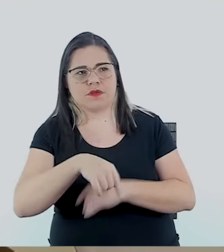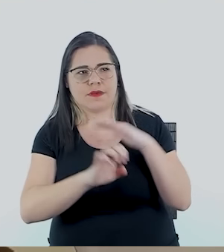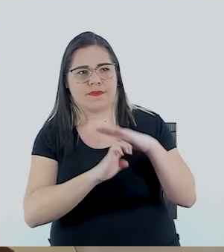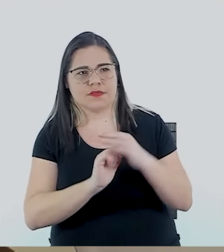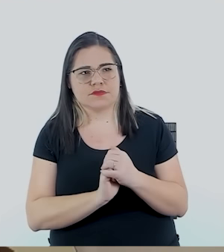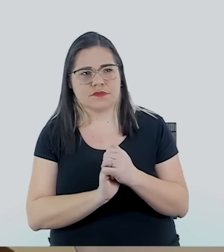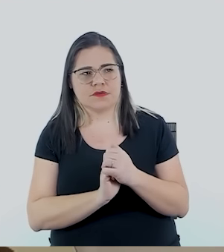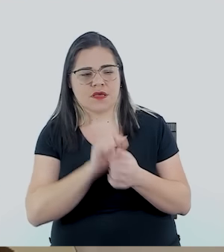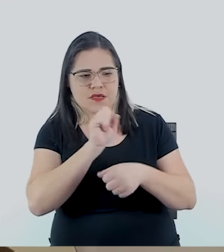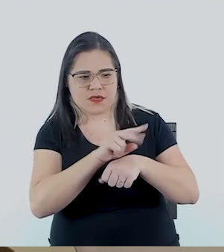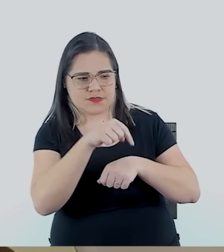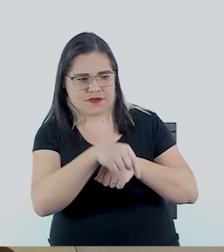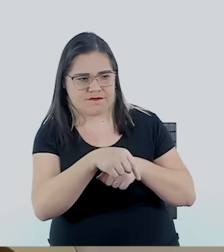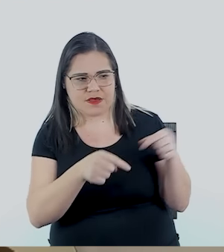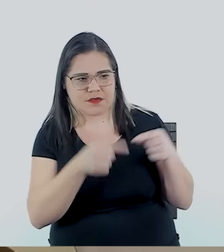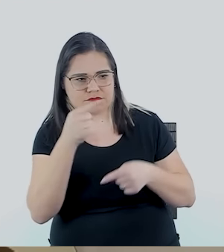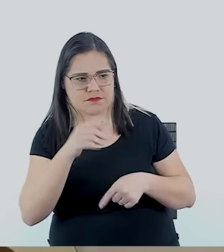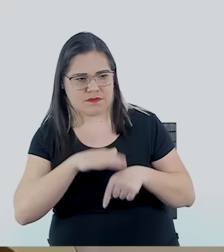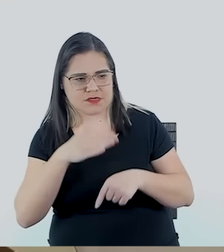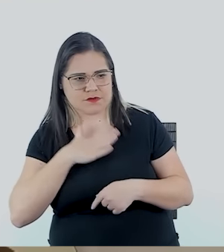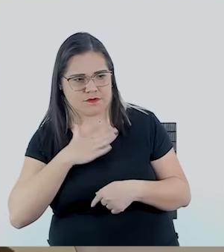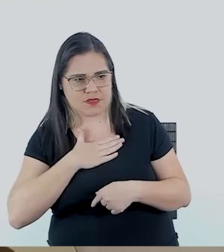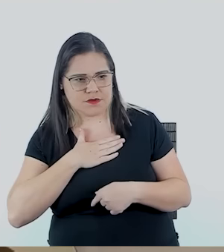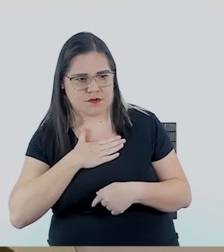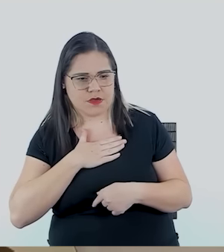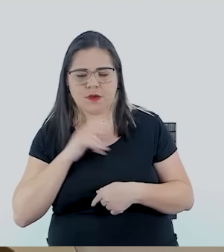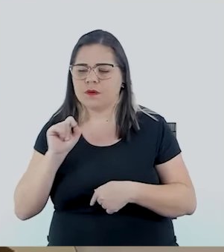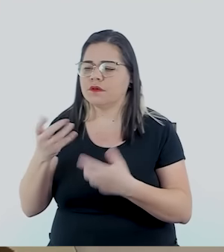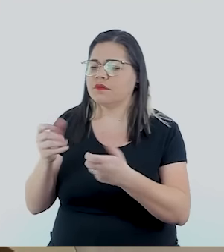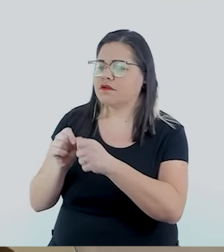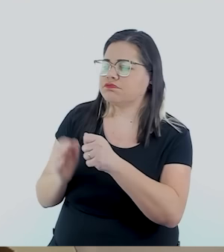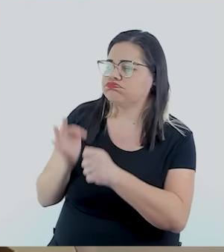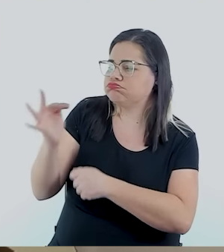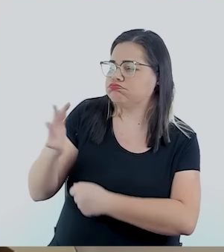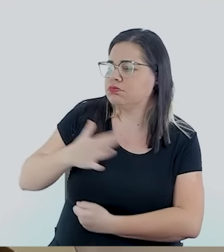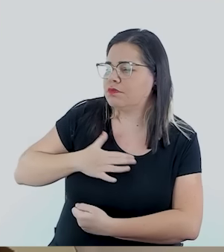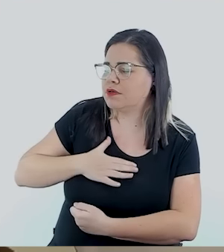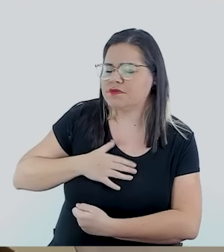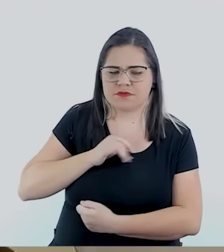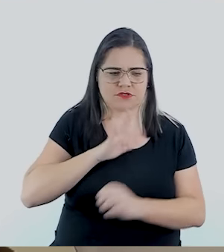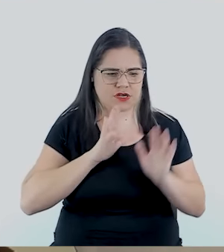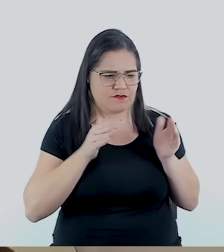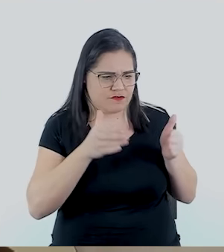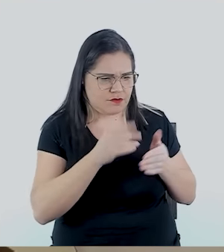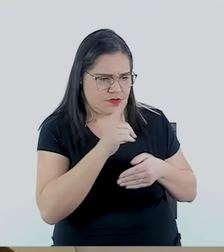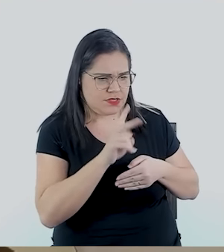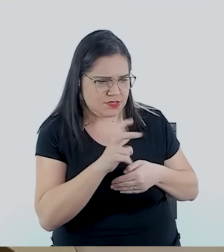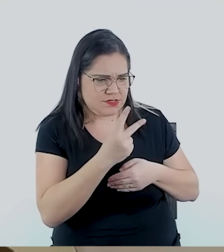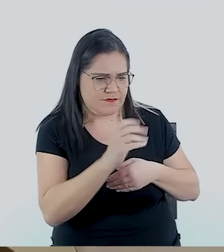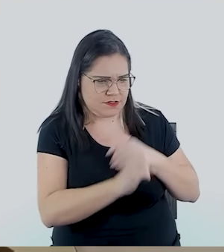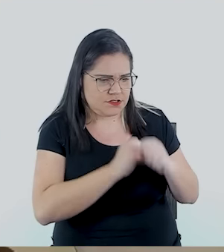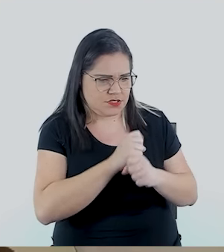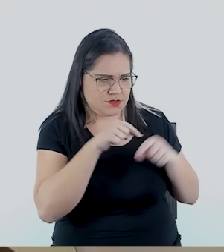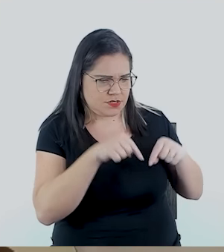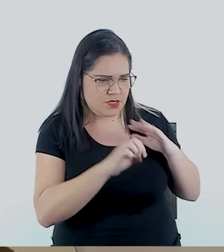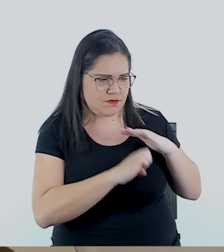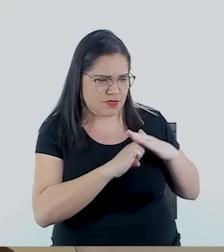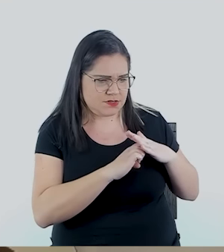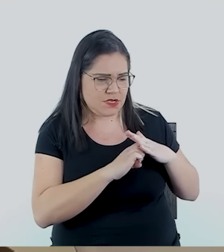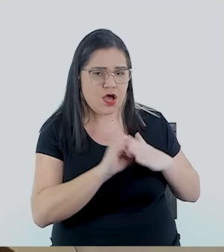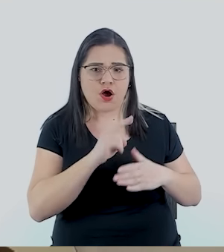depois que este cargo não for não me definir como pessoa se eu me dediquei 15 20 anos para uma empresa ou se eu